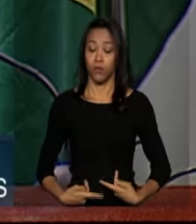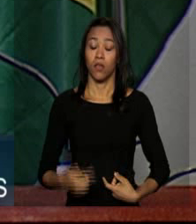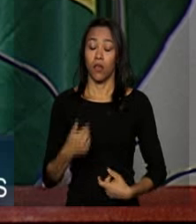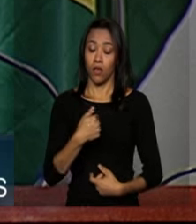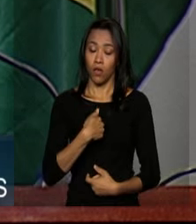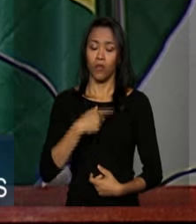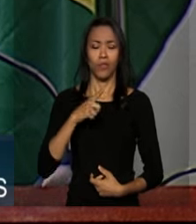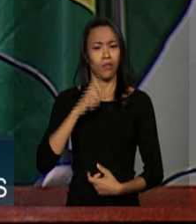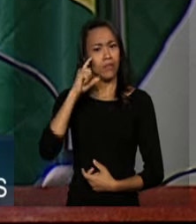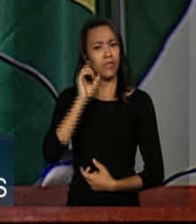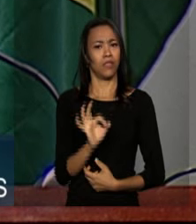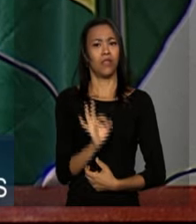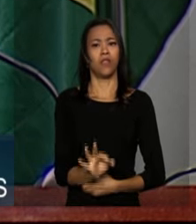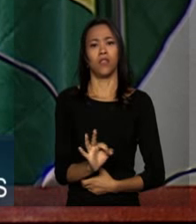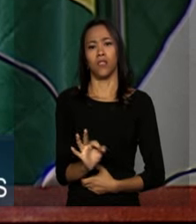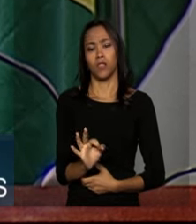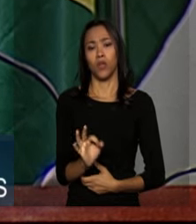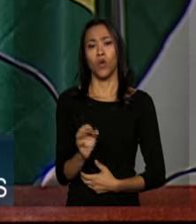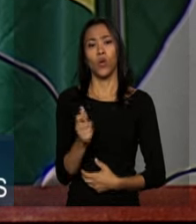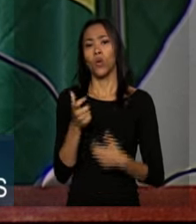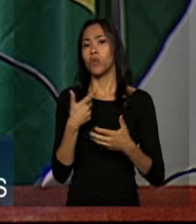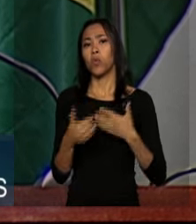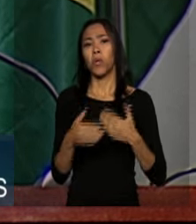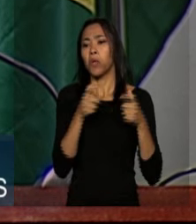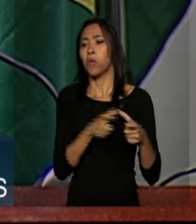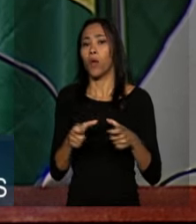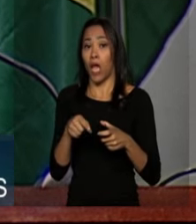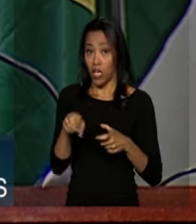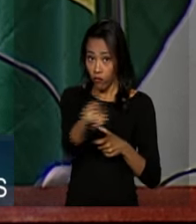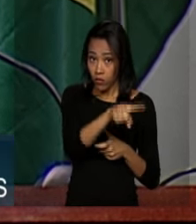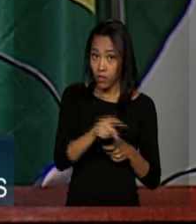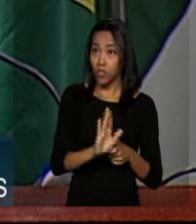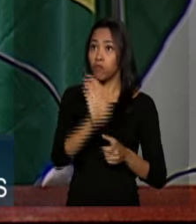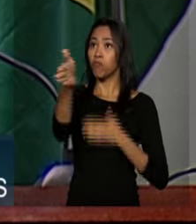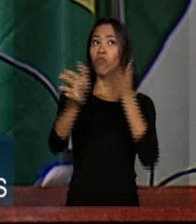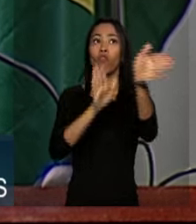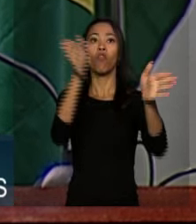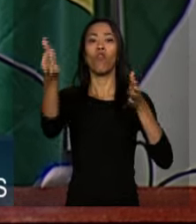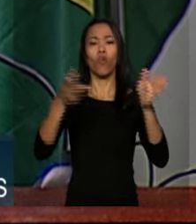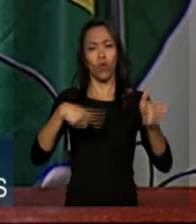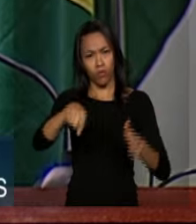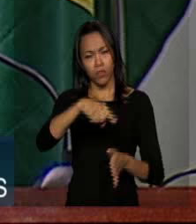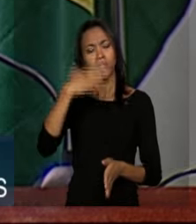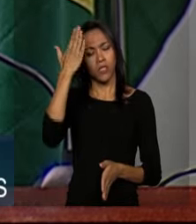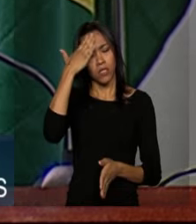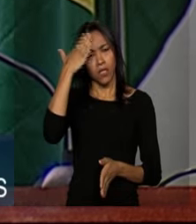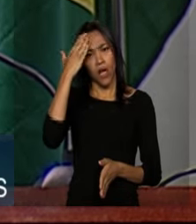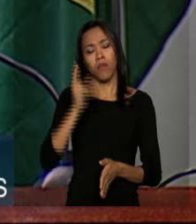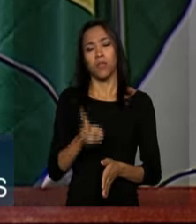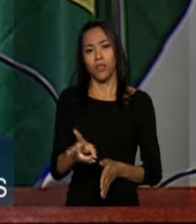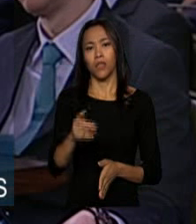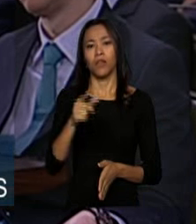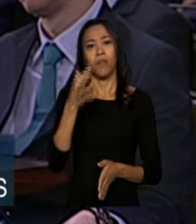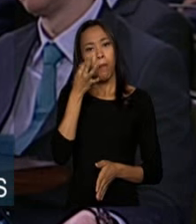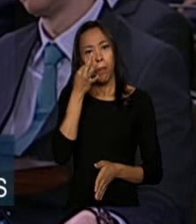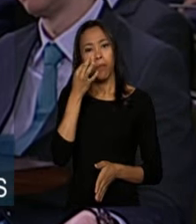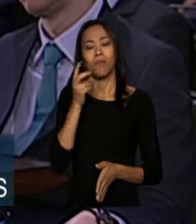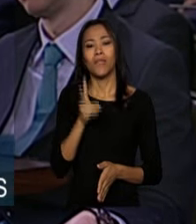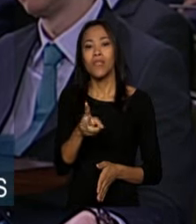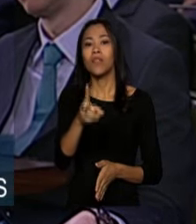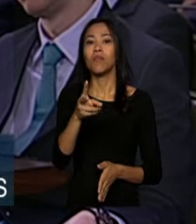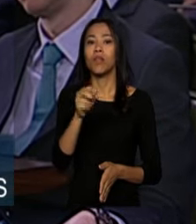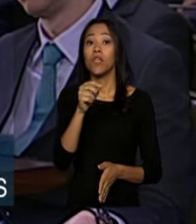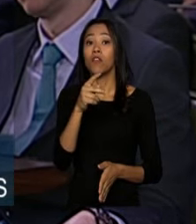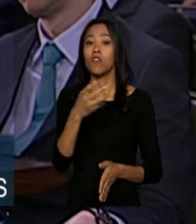que, onde vocês estiverem no futuro, saberão sempre e terão presentes